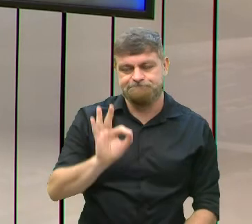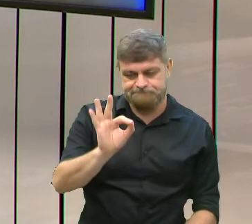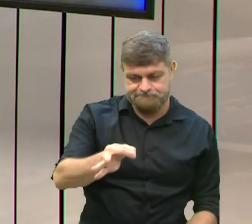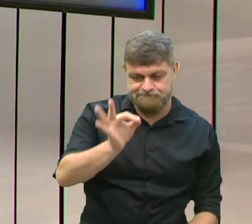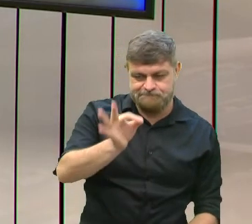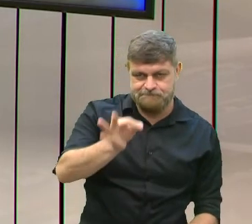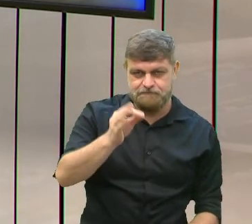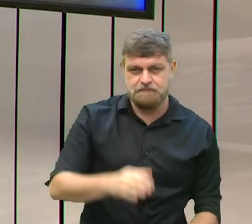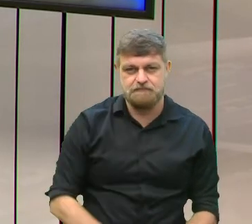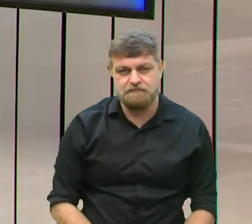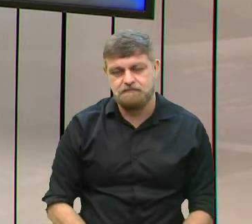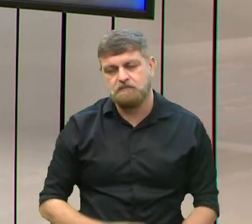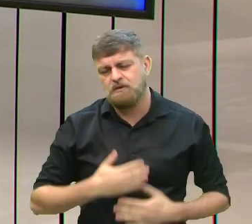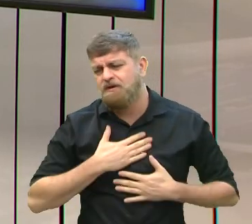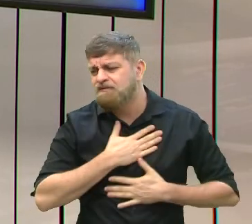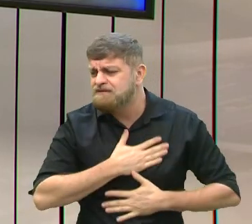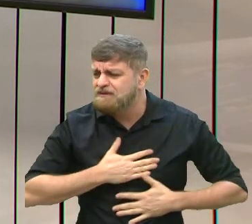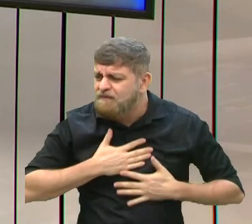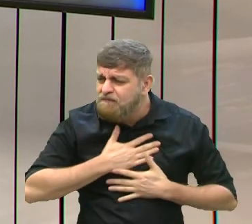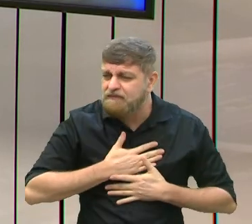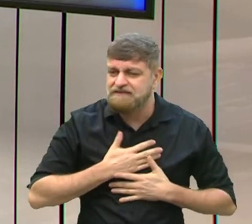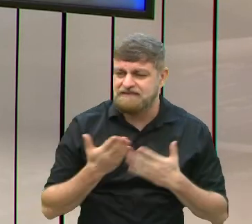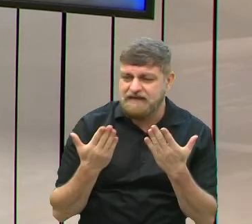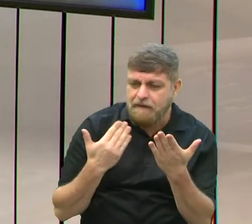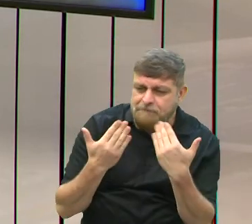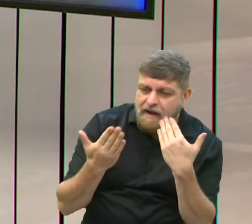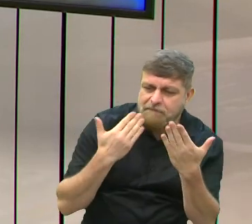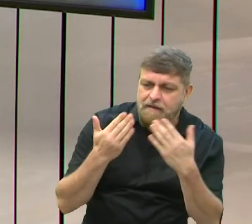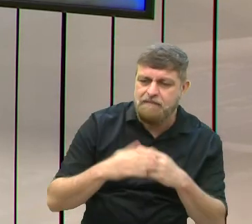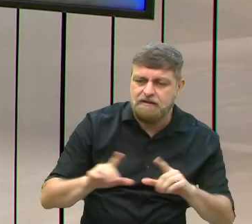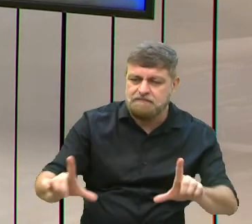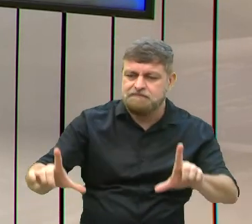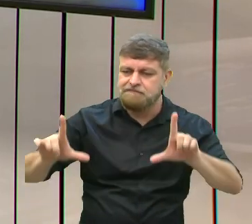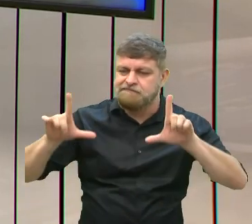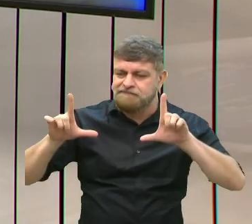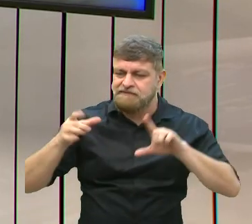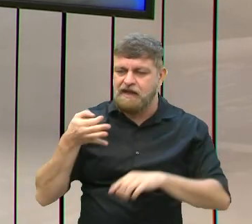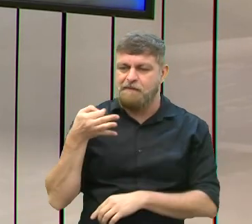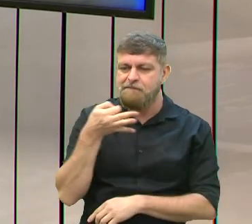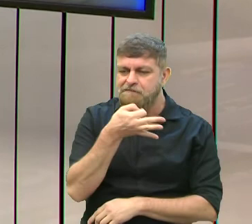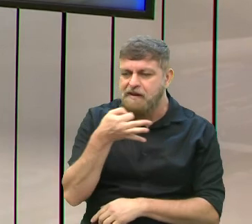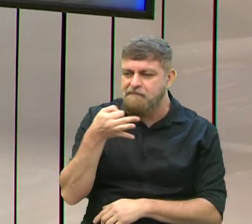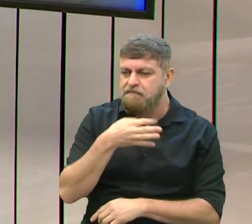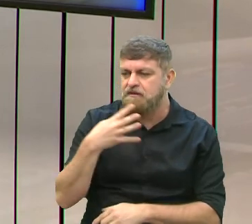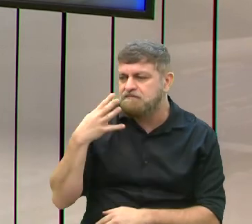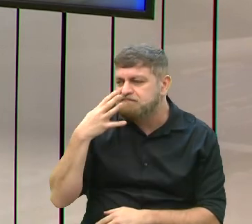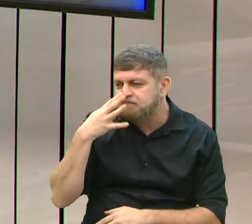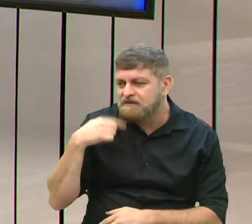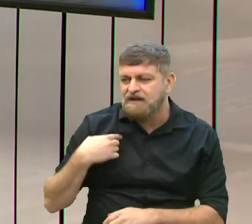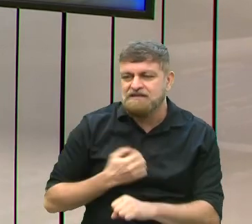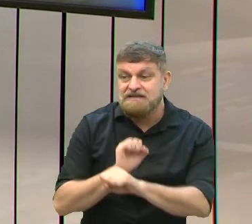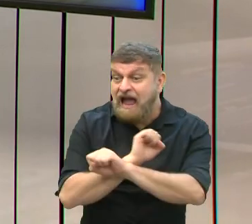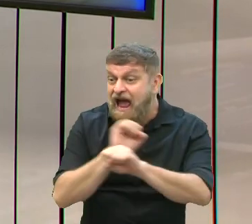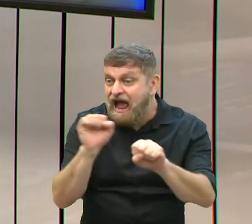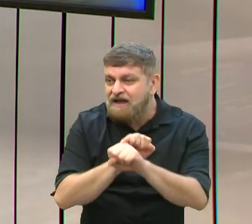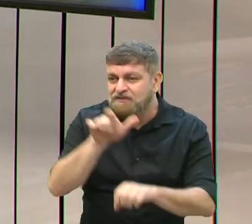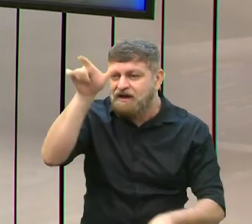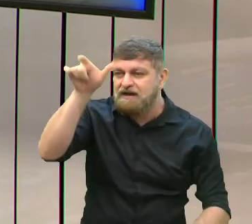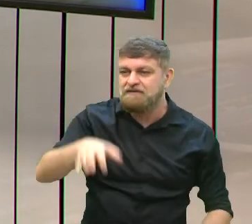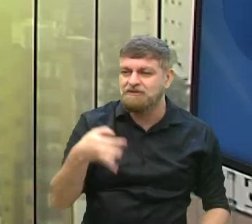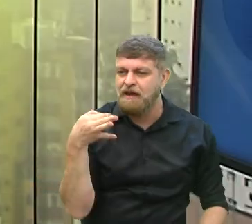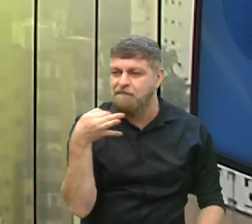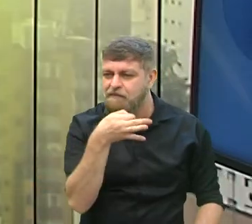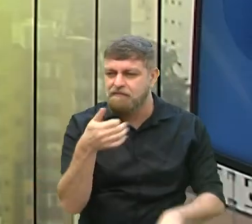certeza. Denise, foi um prazer conversar com a senhora, recebê-la aqui no Giro Ambiental. A gente adora ouvir